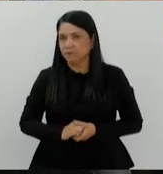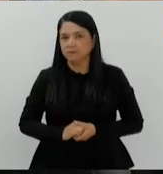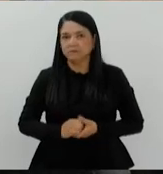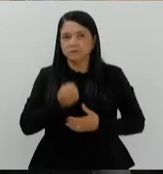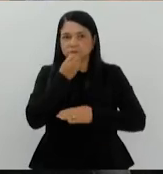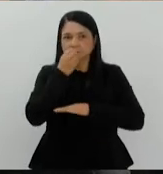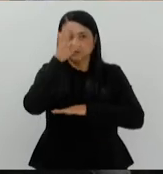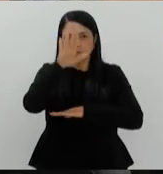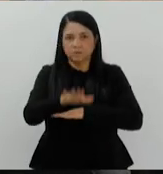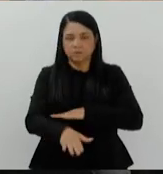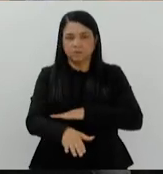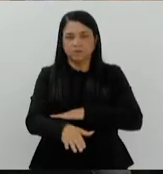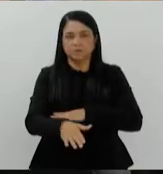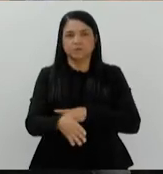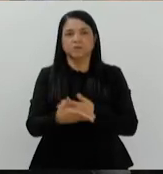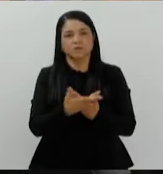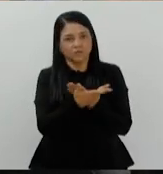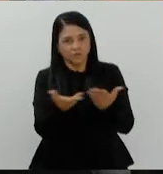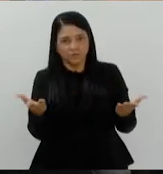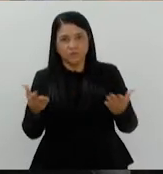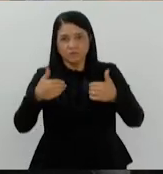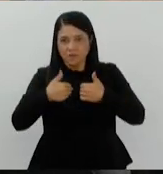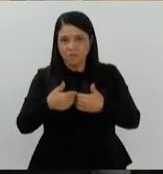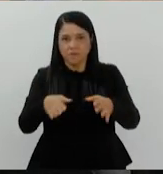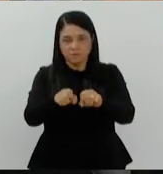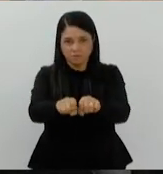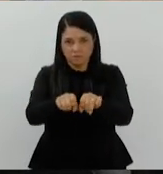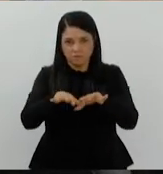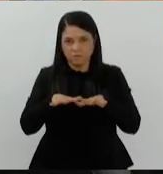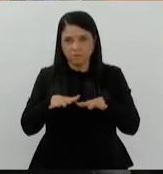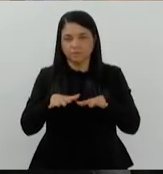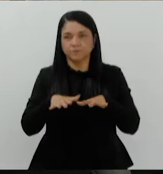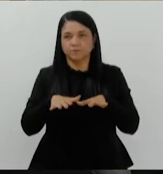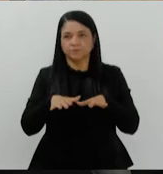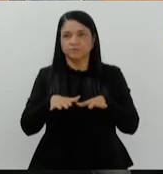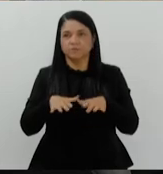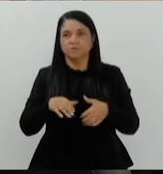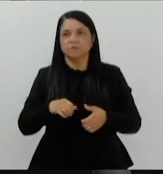Boa tarde a todos e todas. Está reaberta a sessão.